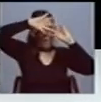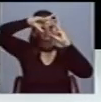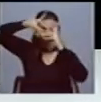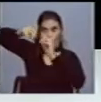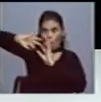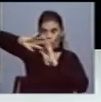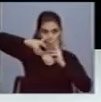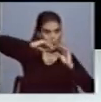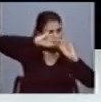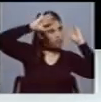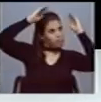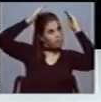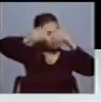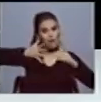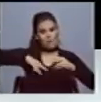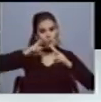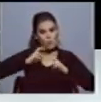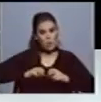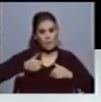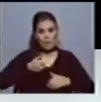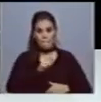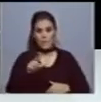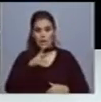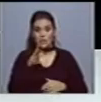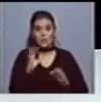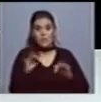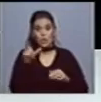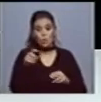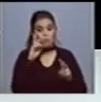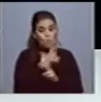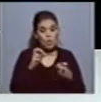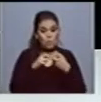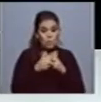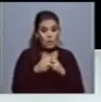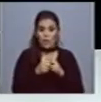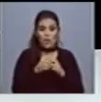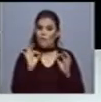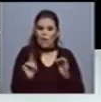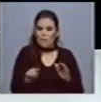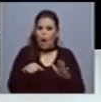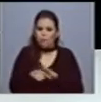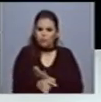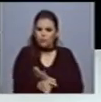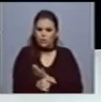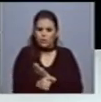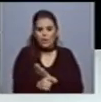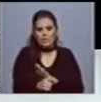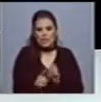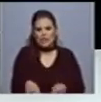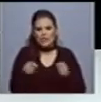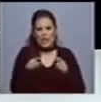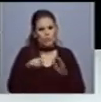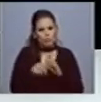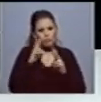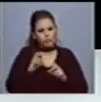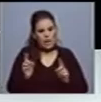continuar a fazer esta investigação, mas a Bell disse-lhe, não, já descobriste o problema, portanto não vamos continuar a investir nesta investigação,